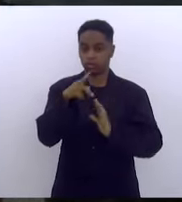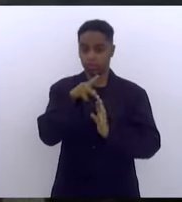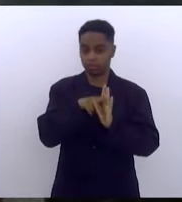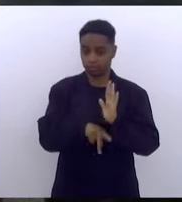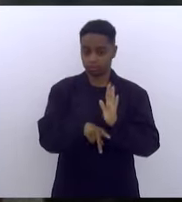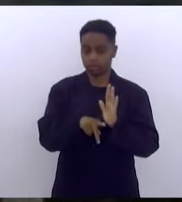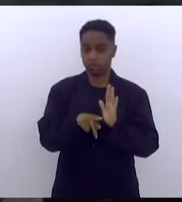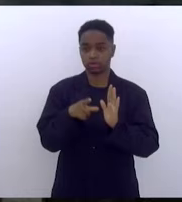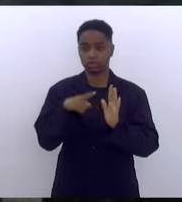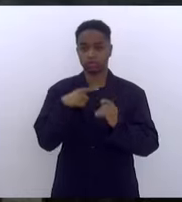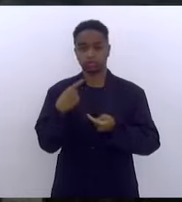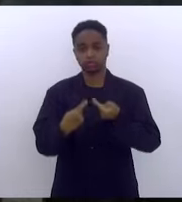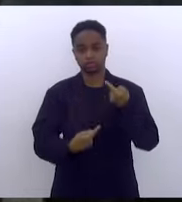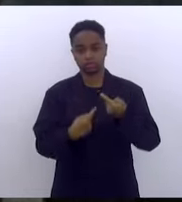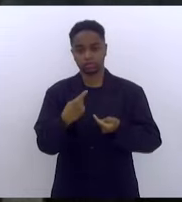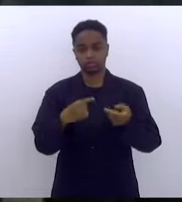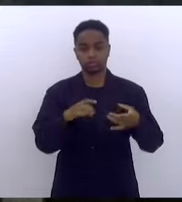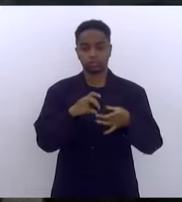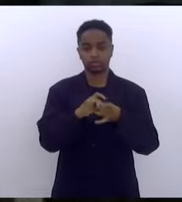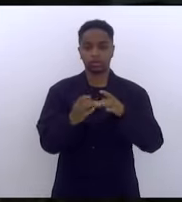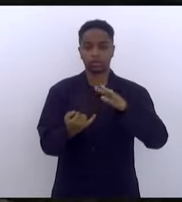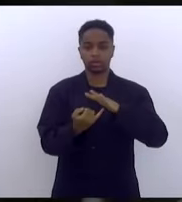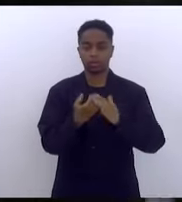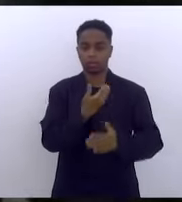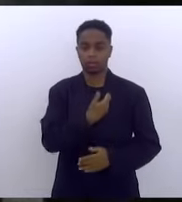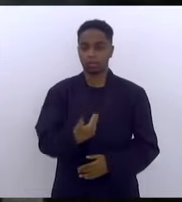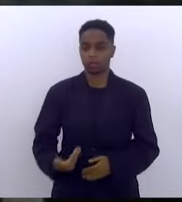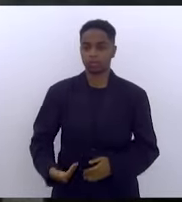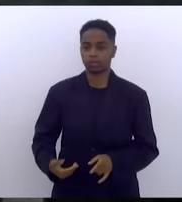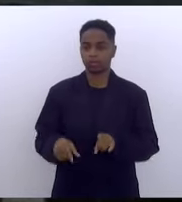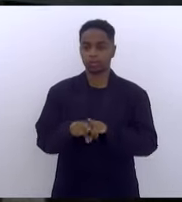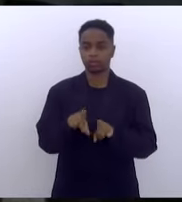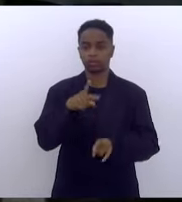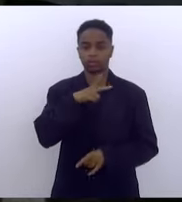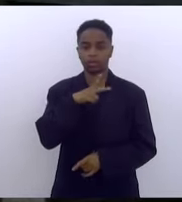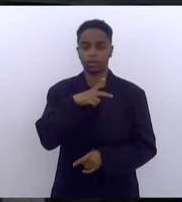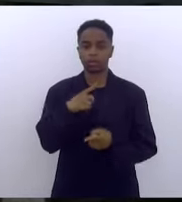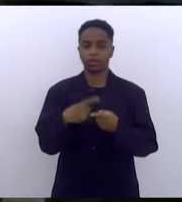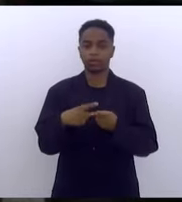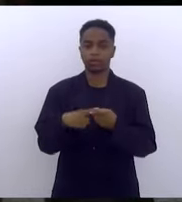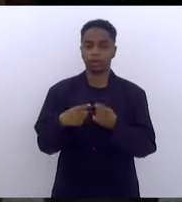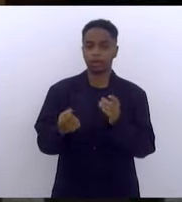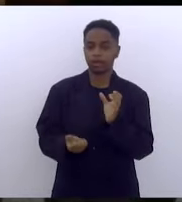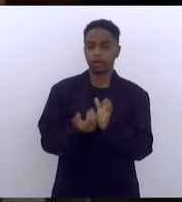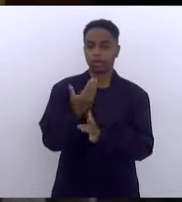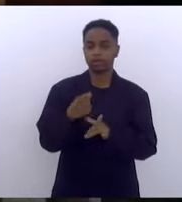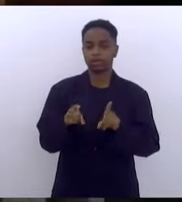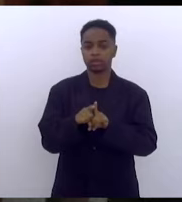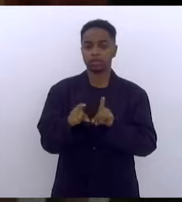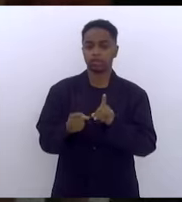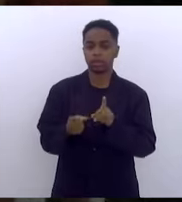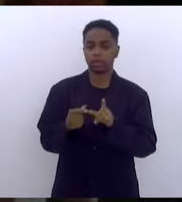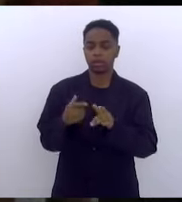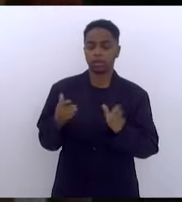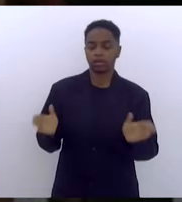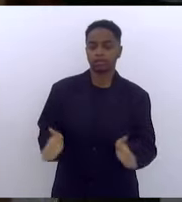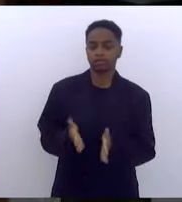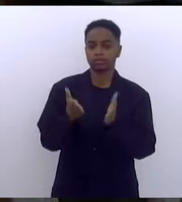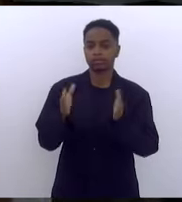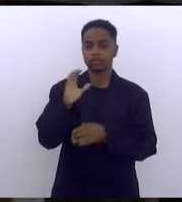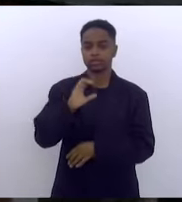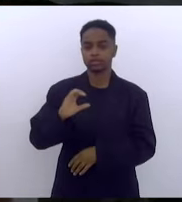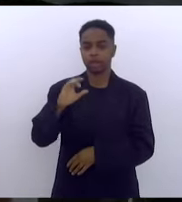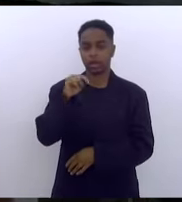em debate com instituições públicas e privadas que fomentam e produzem ciência aqui no Estado do Rio de Janeiro e